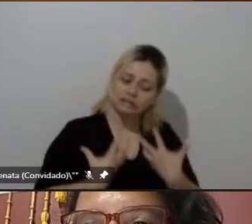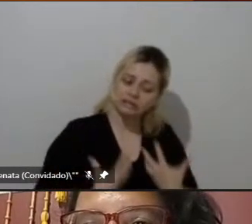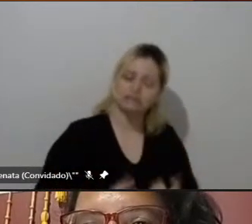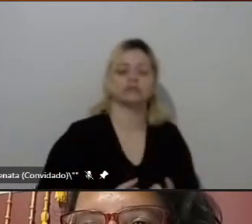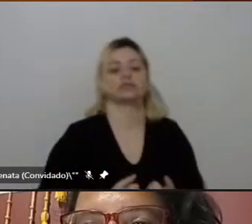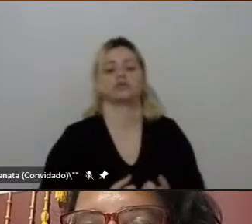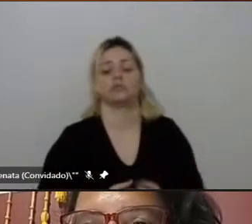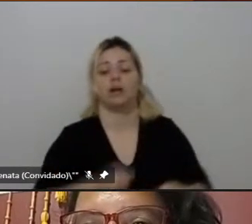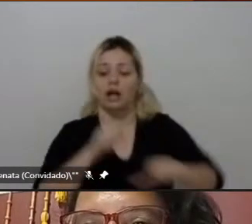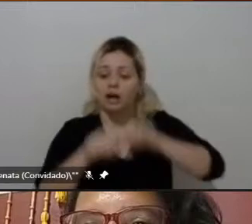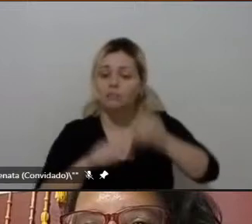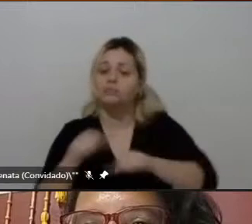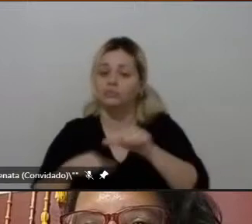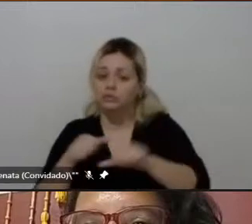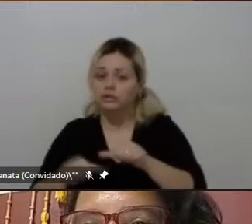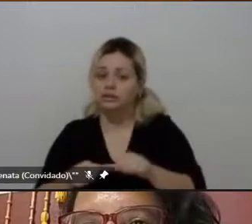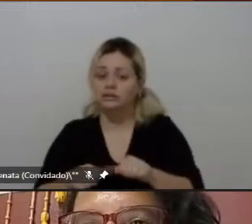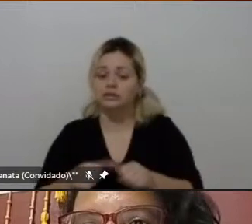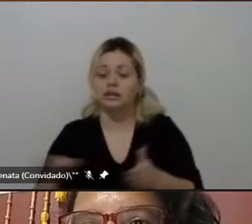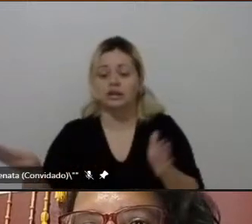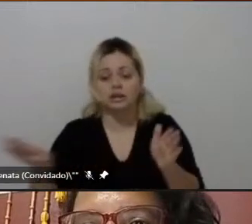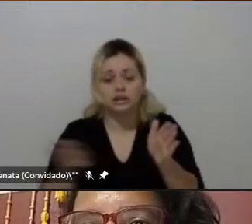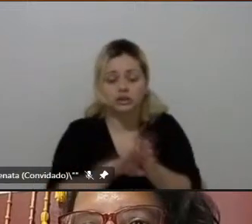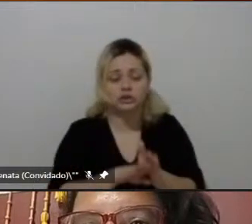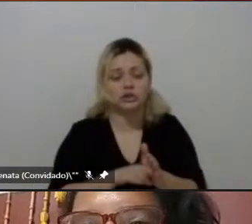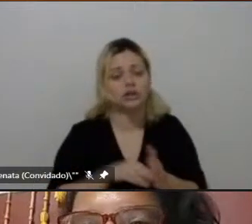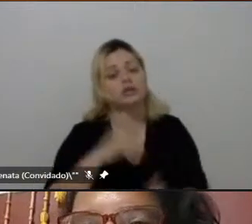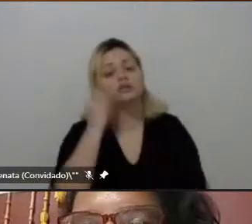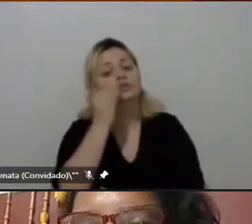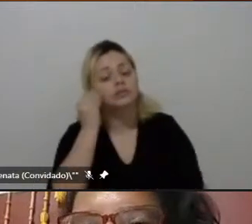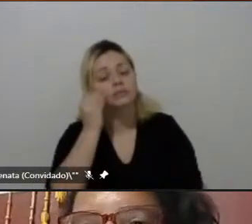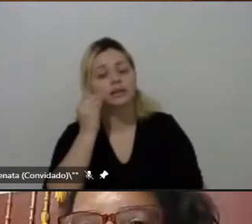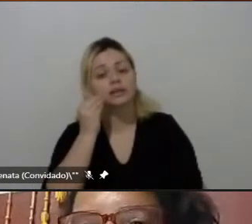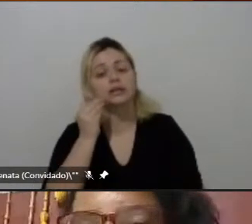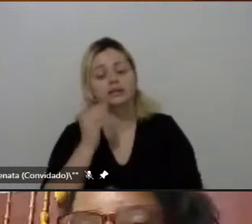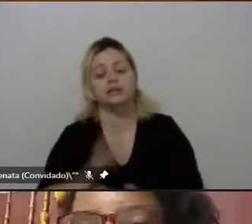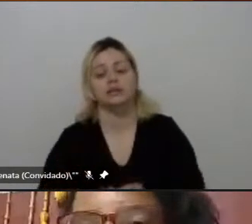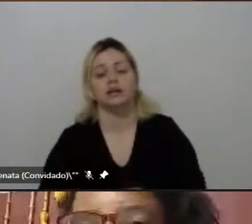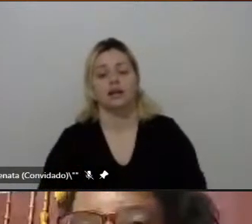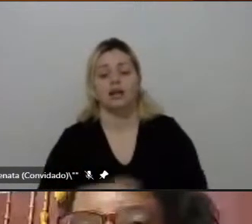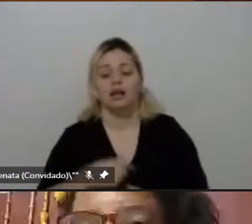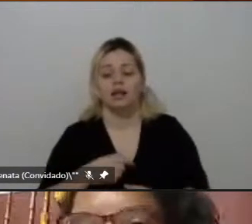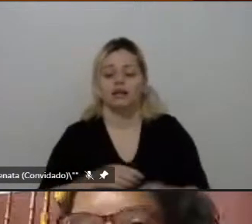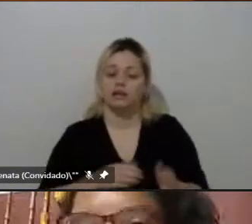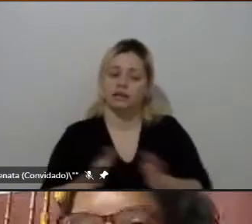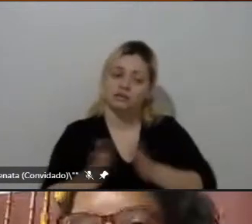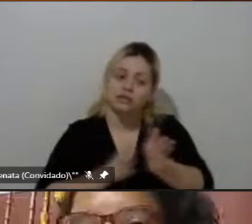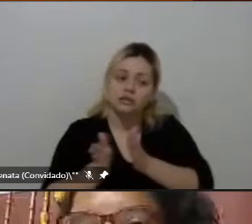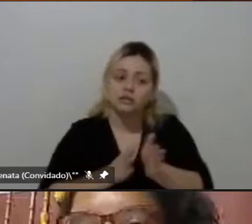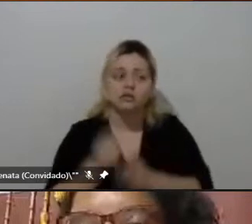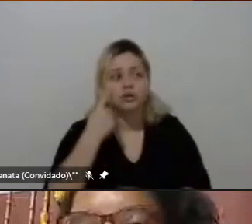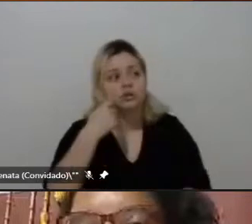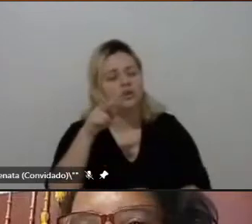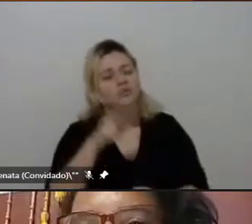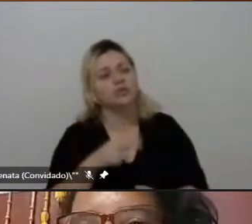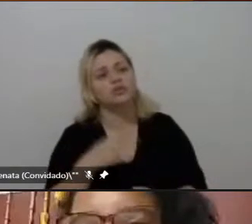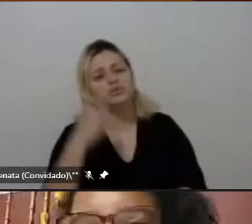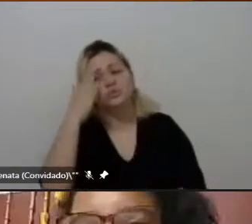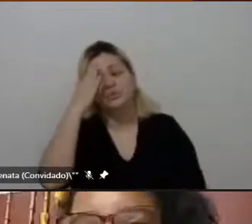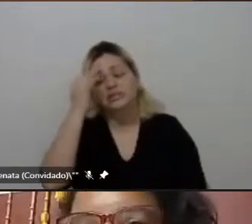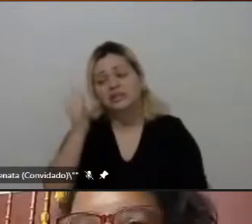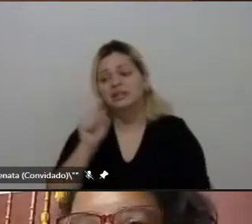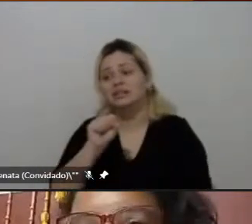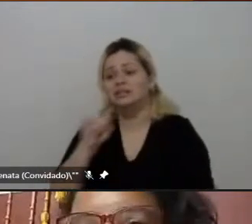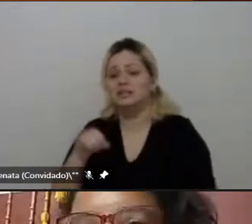mudança ela vai vir a partir dessas experiências, mas é um pouco nesse sentido que eu vejo. Eu não sei se eu fiz uma mistura